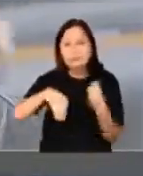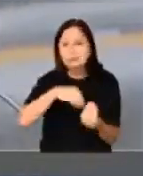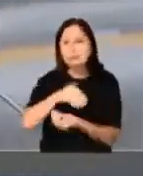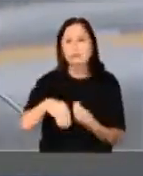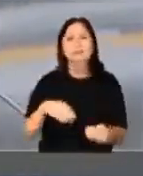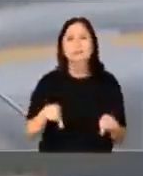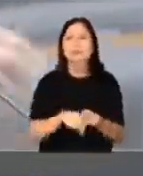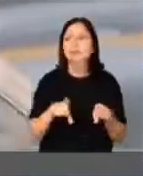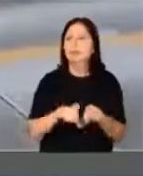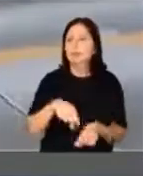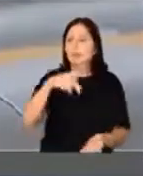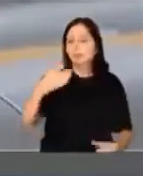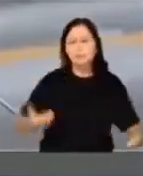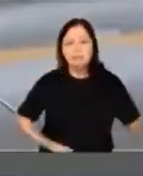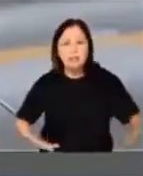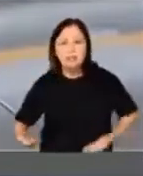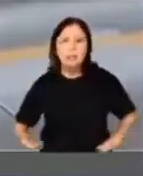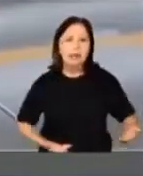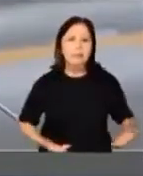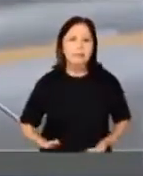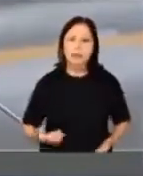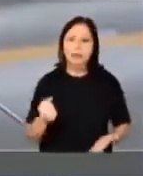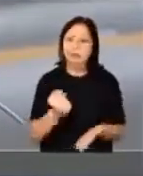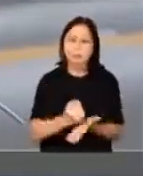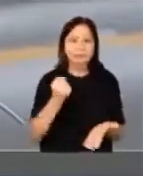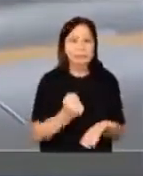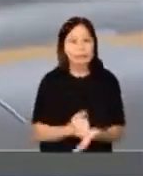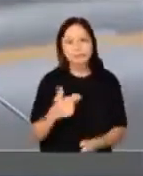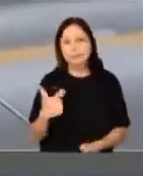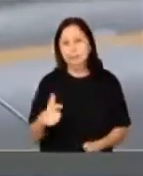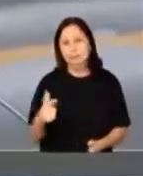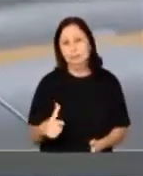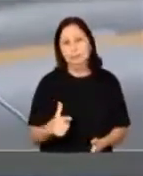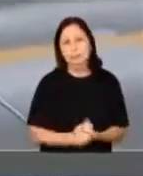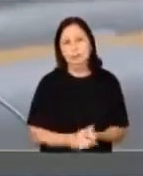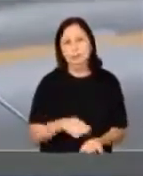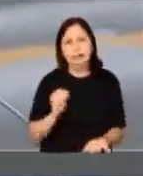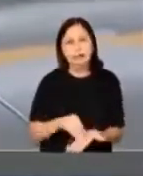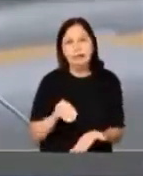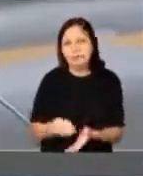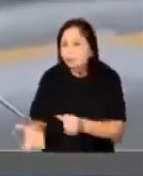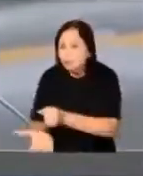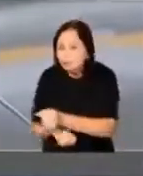suficiente para atender suas necessidades básicas o brasil não pode aceitar isso